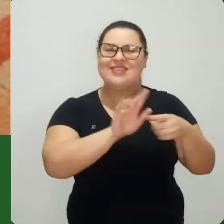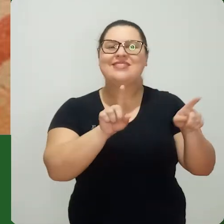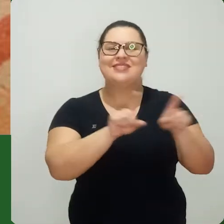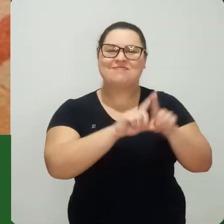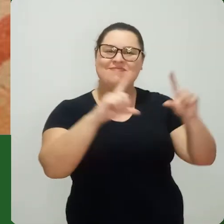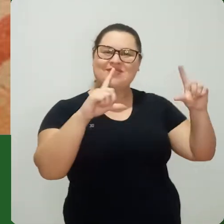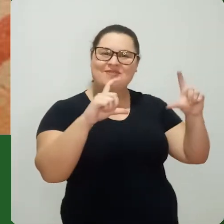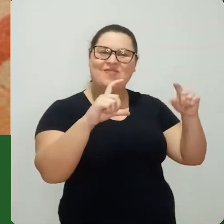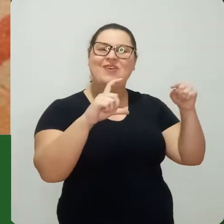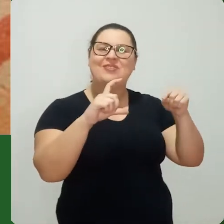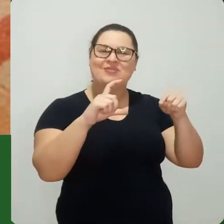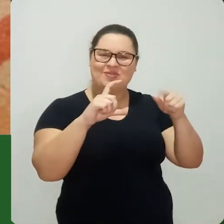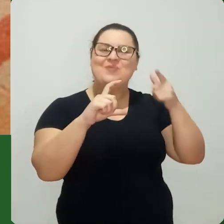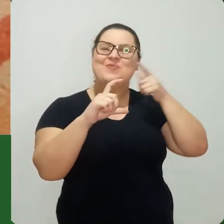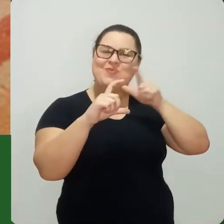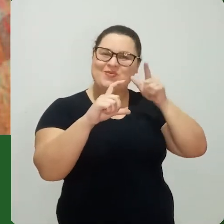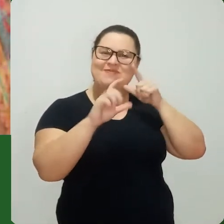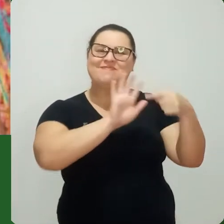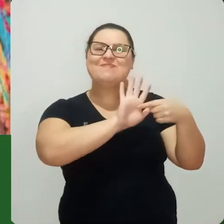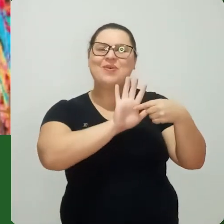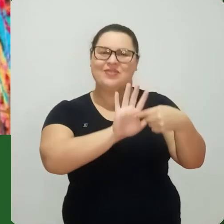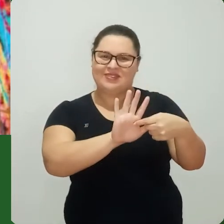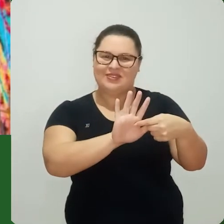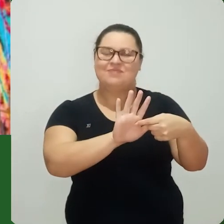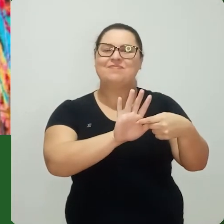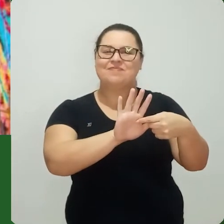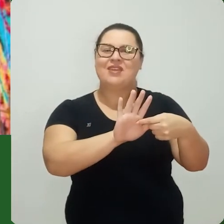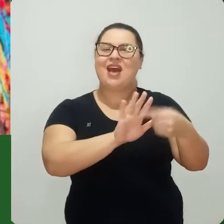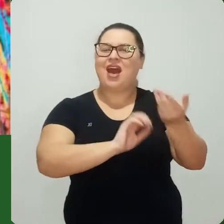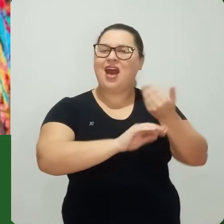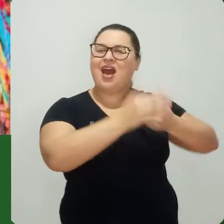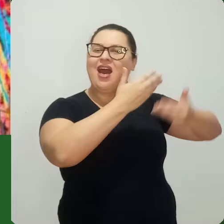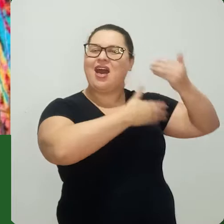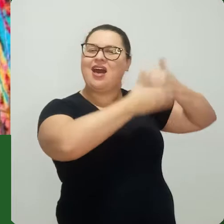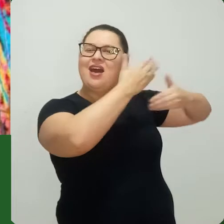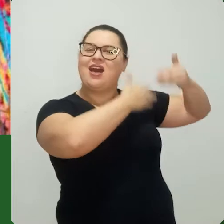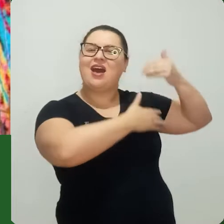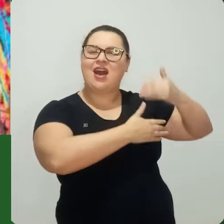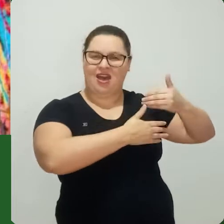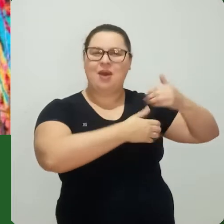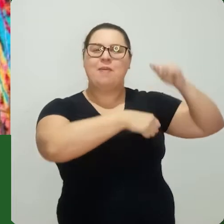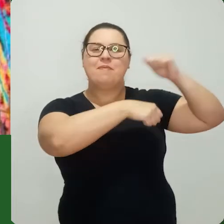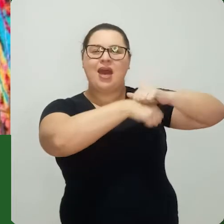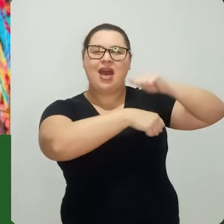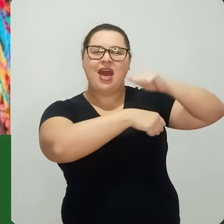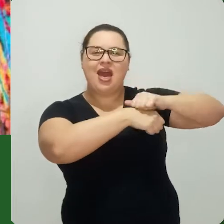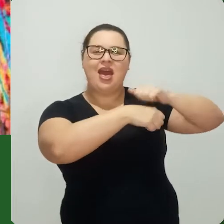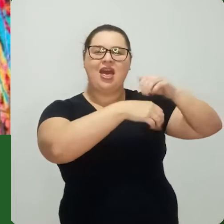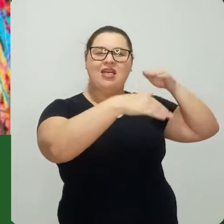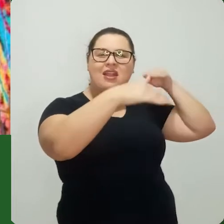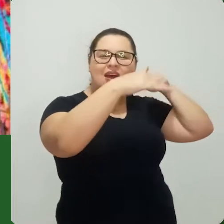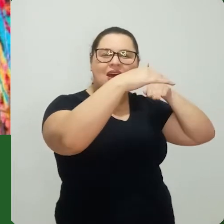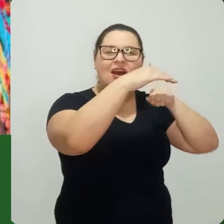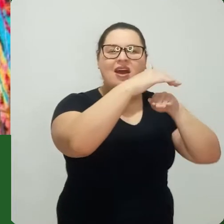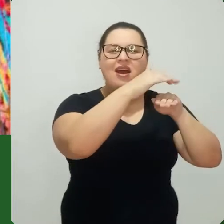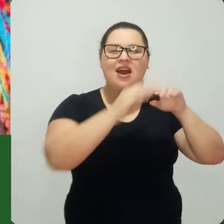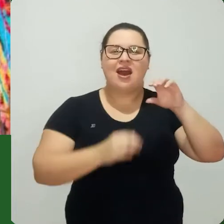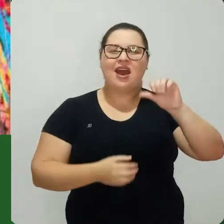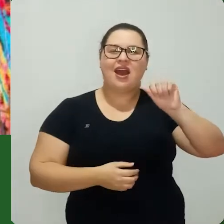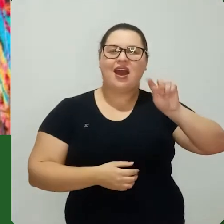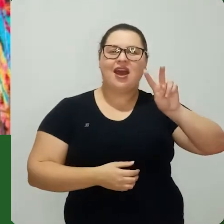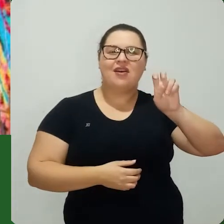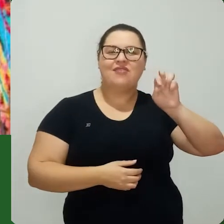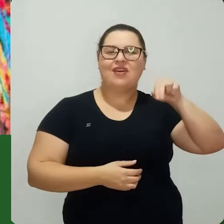pedras, em objetos diversos, não muito diferente do que a gente tem hoje, né? Quem aí nunca tentou personalizar alguma